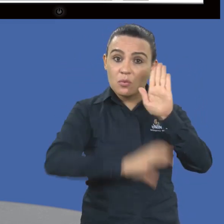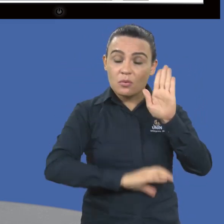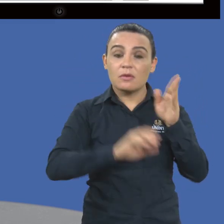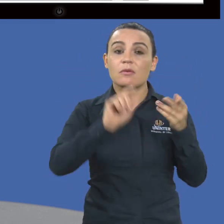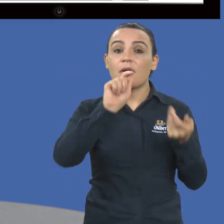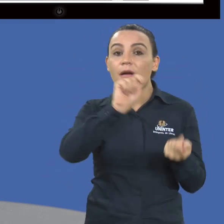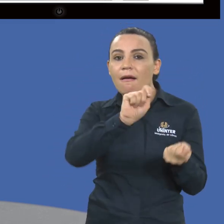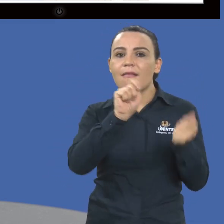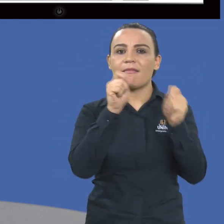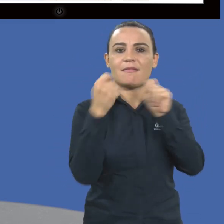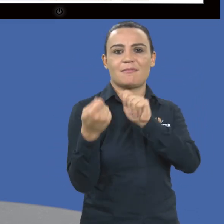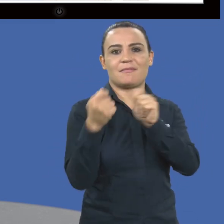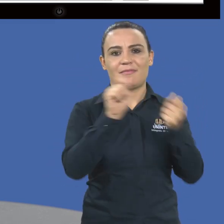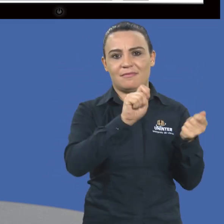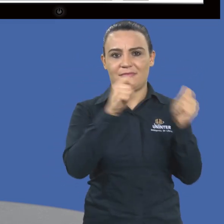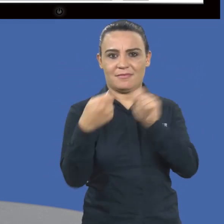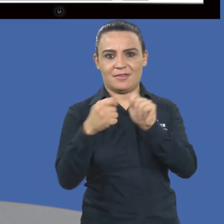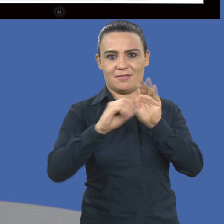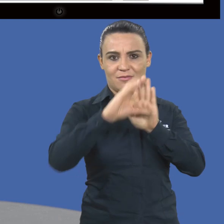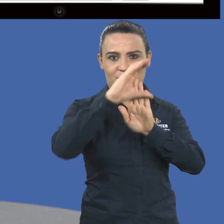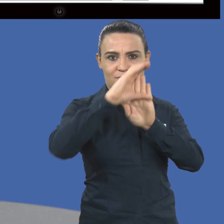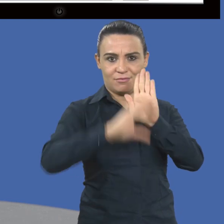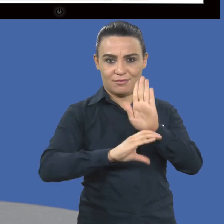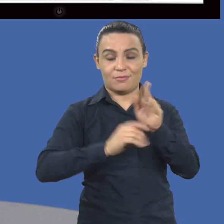um currículo adaptado.